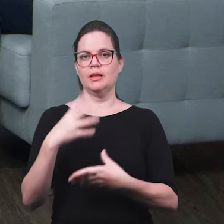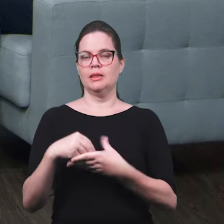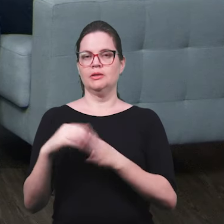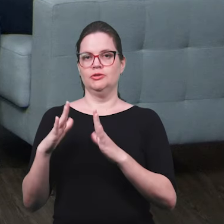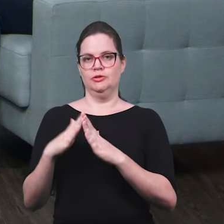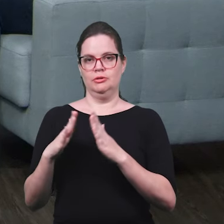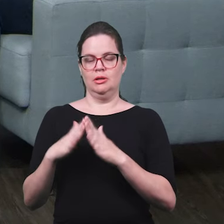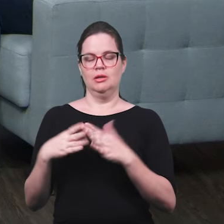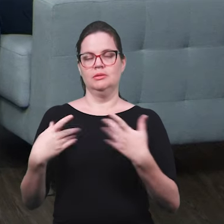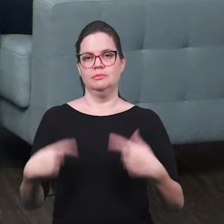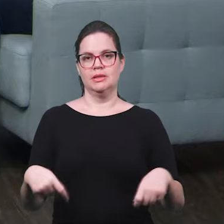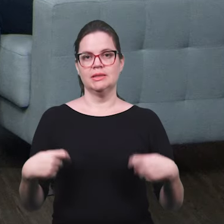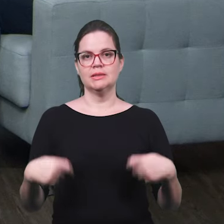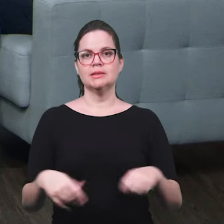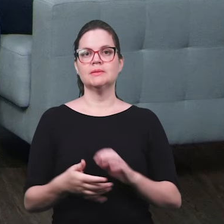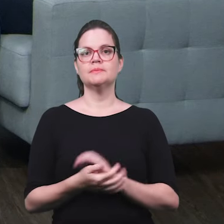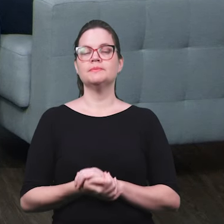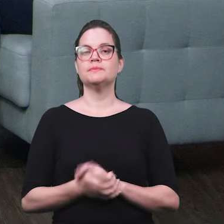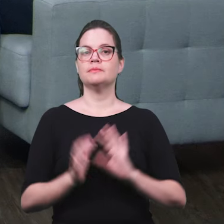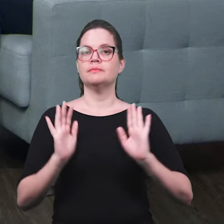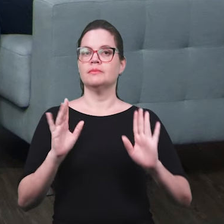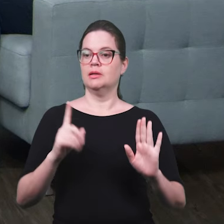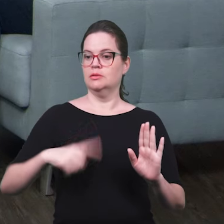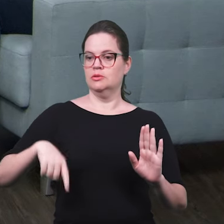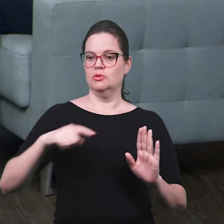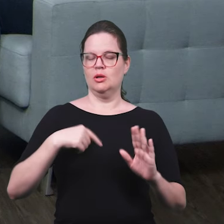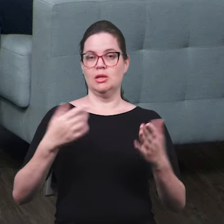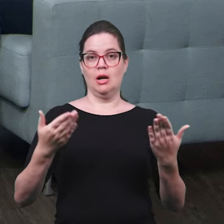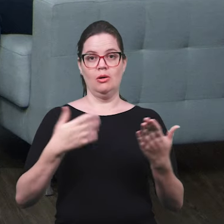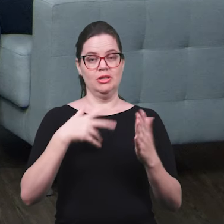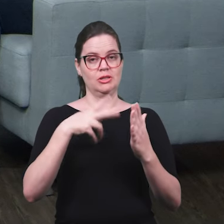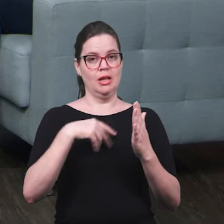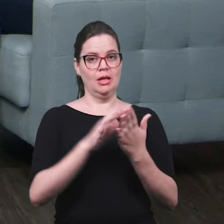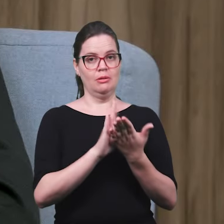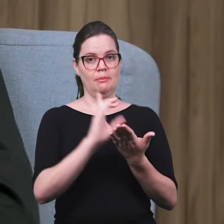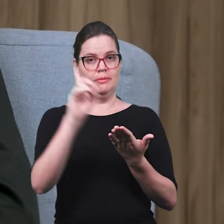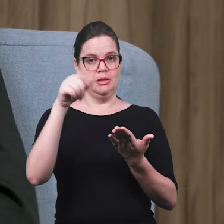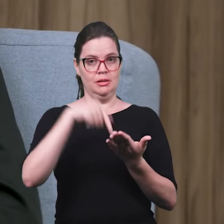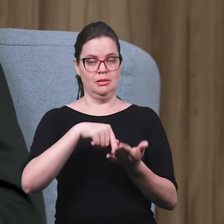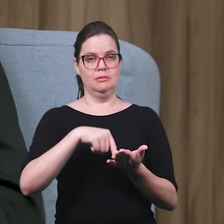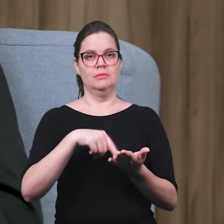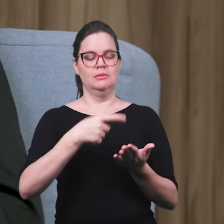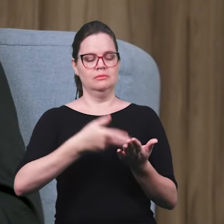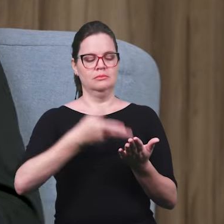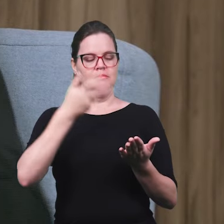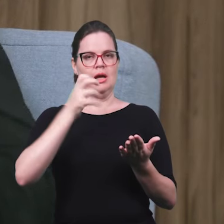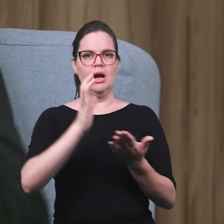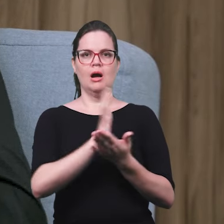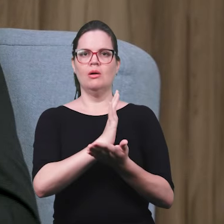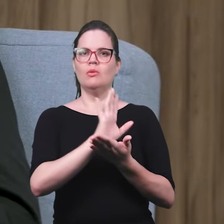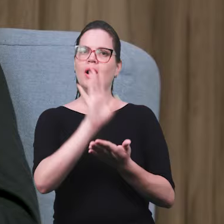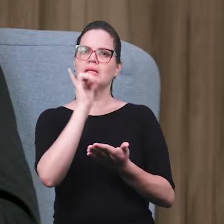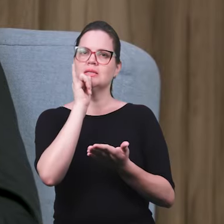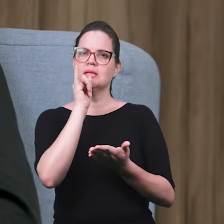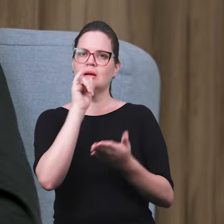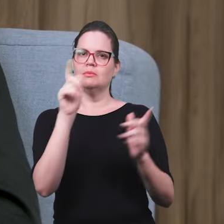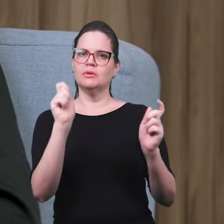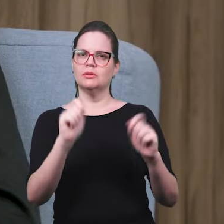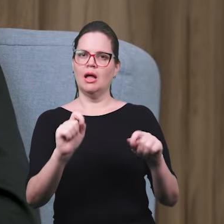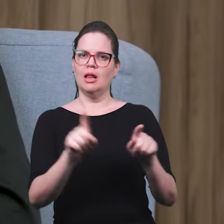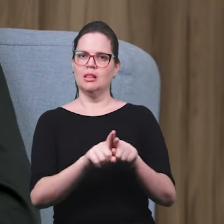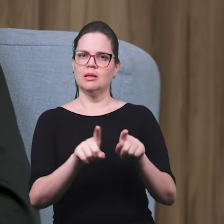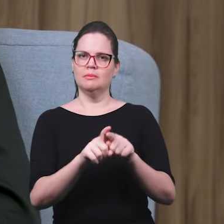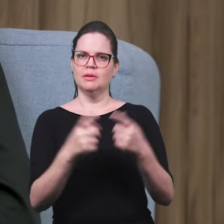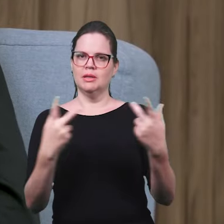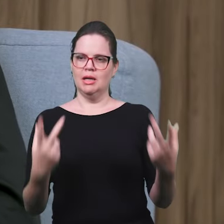estar recebendo esse cuidado. Mas quando nós vamos para a palavra, nós conseguimos encontrar na palavra de